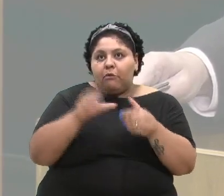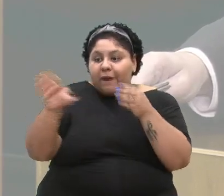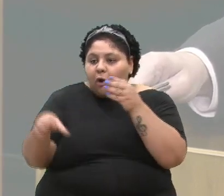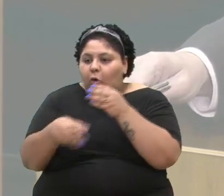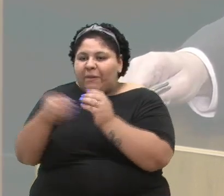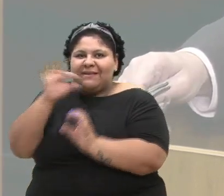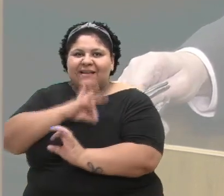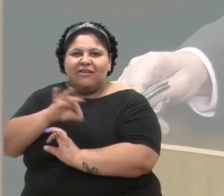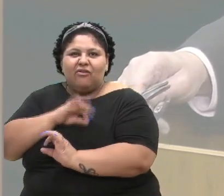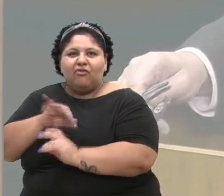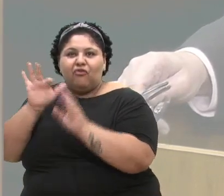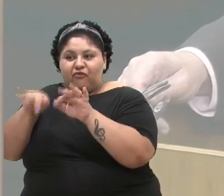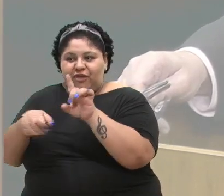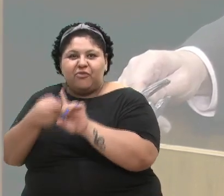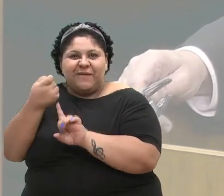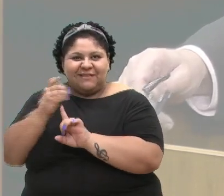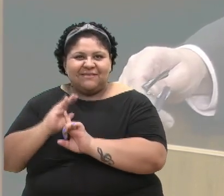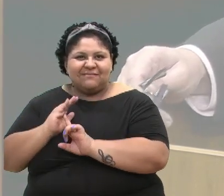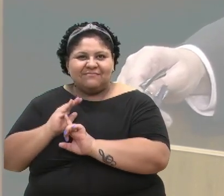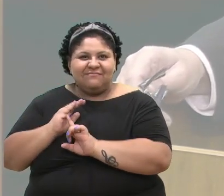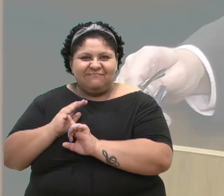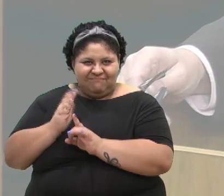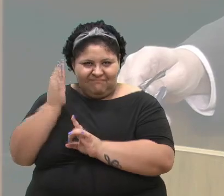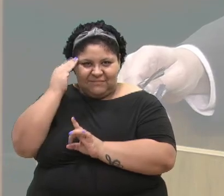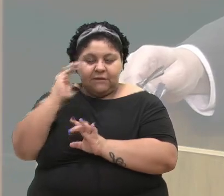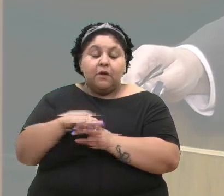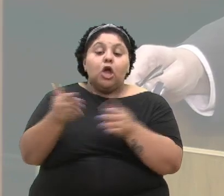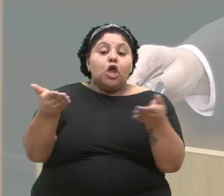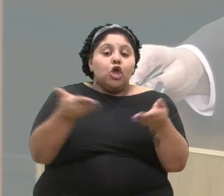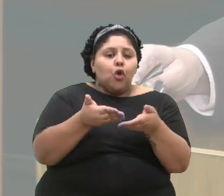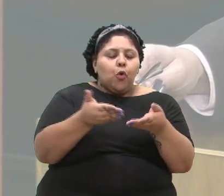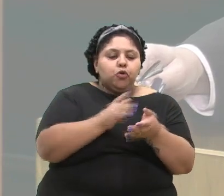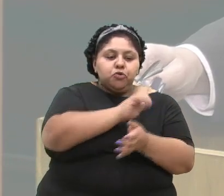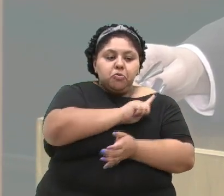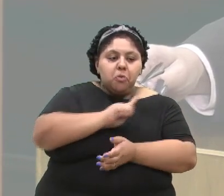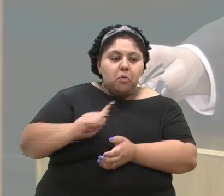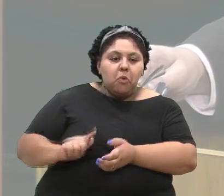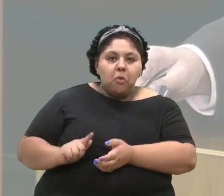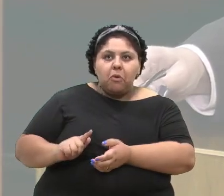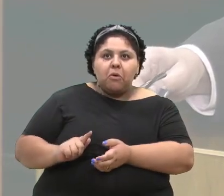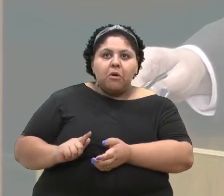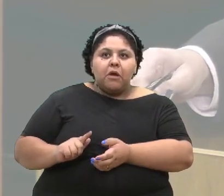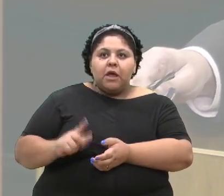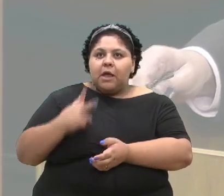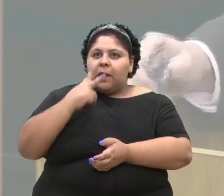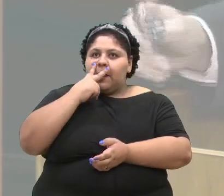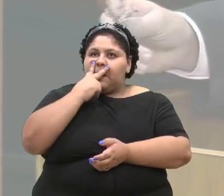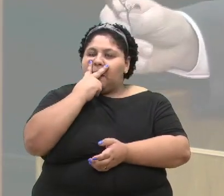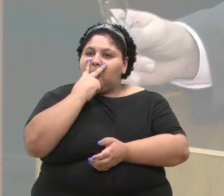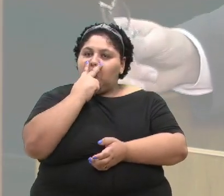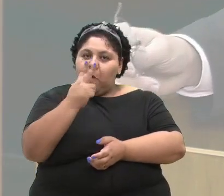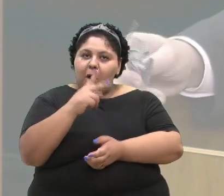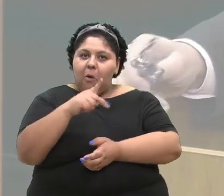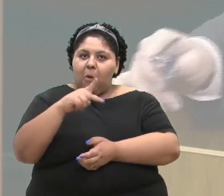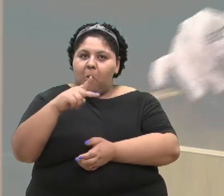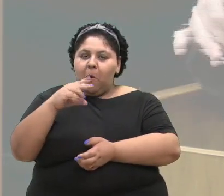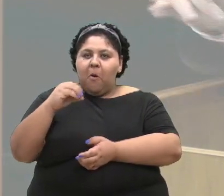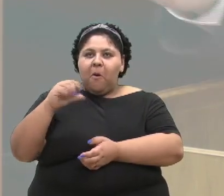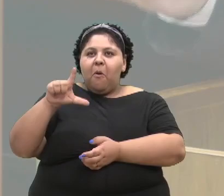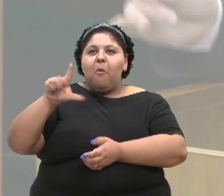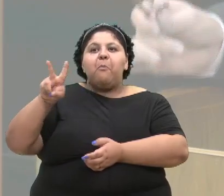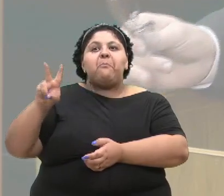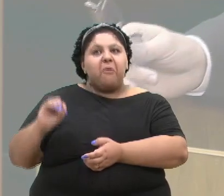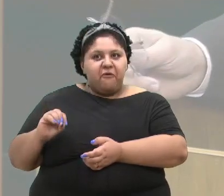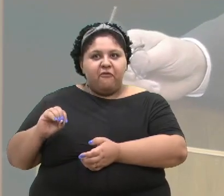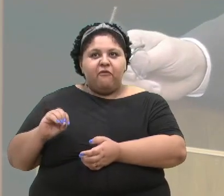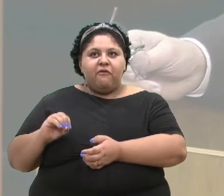complementar. E hoje parece que o governo é um polvo, uma cabeça muito grande e